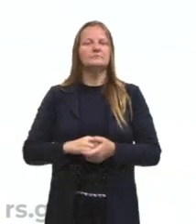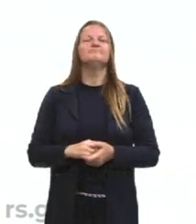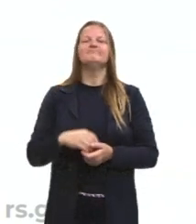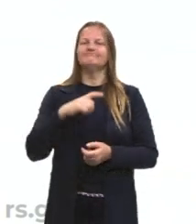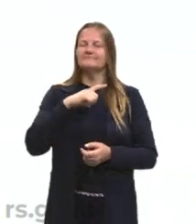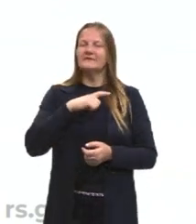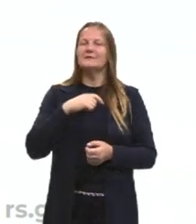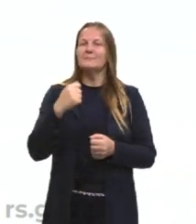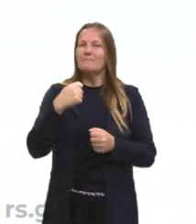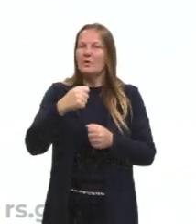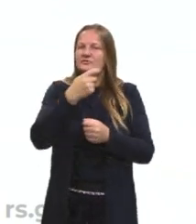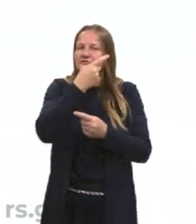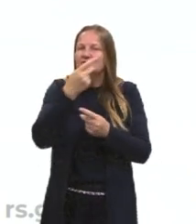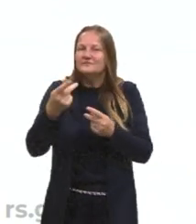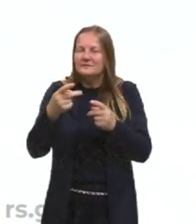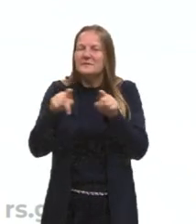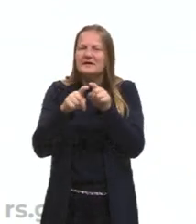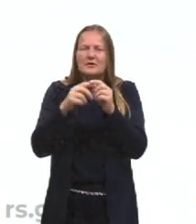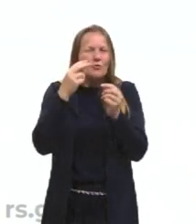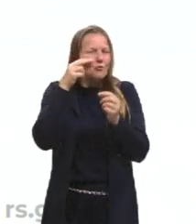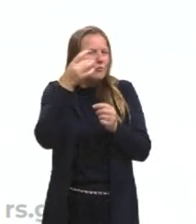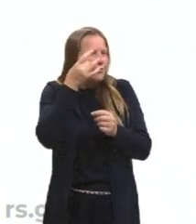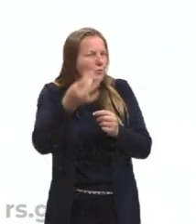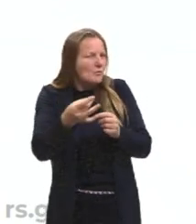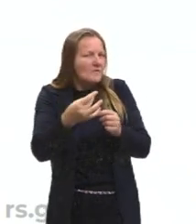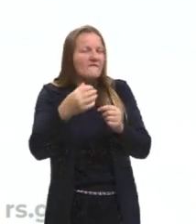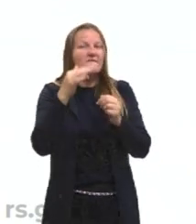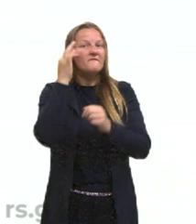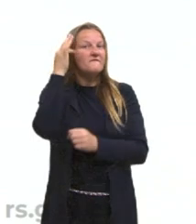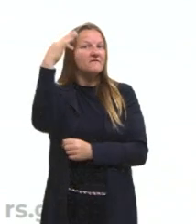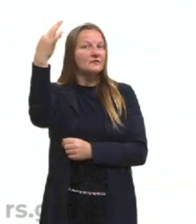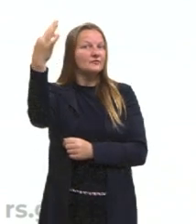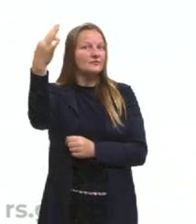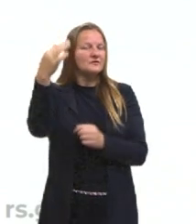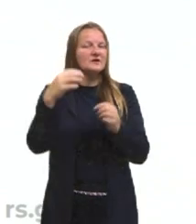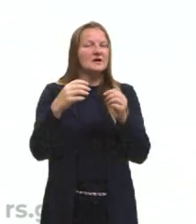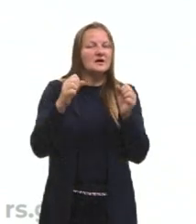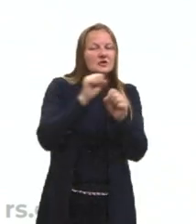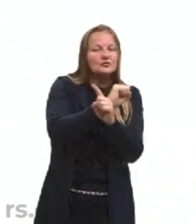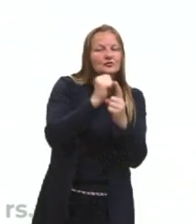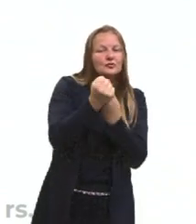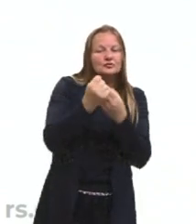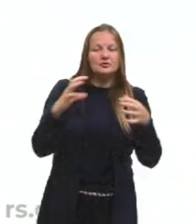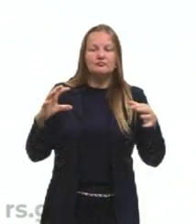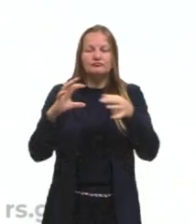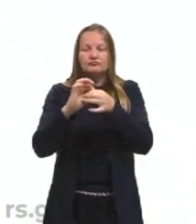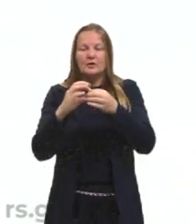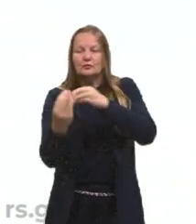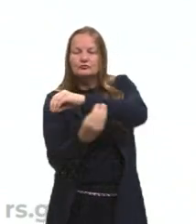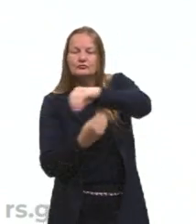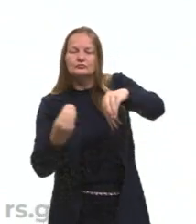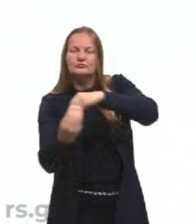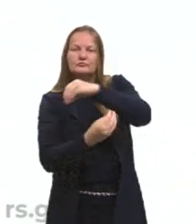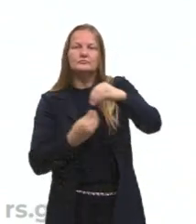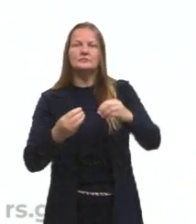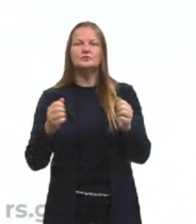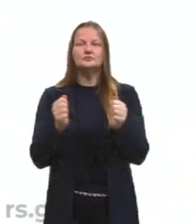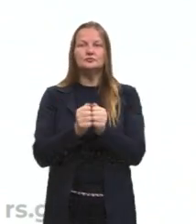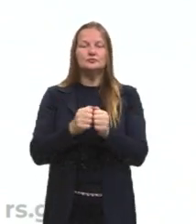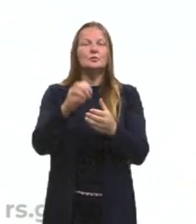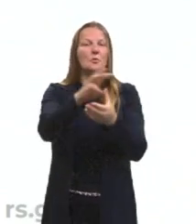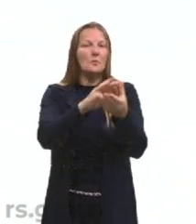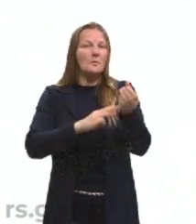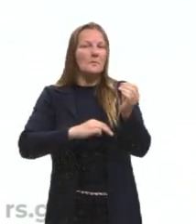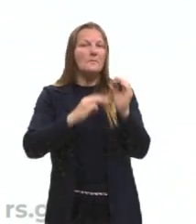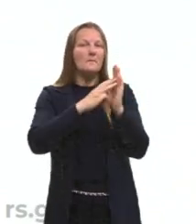de filosofia a gente vê que a ciência né ela tem o conhecimento científico através do seu método etc